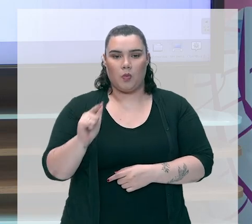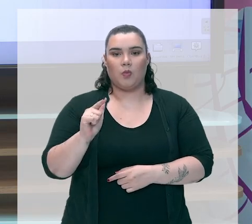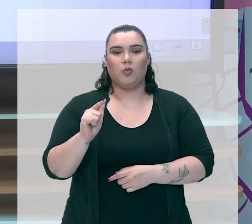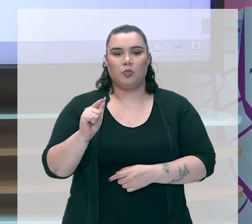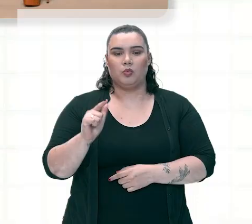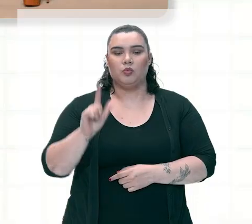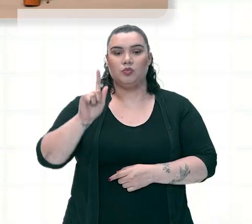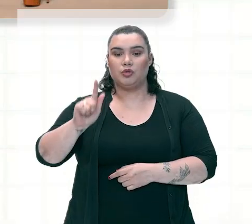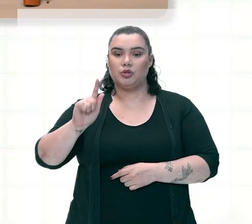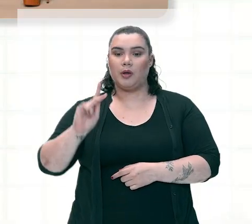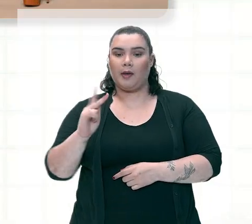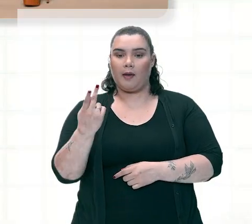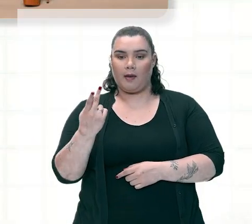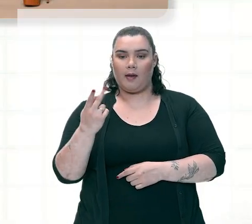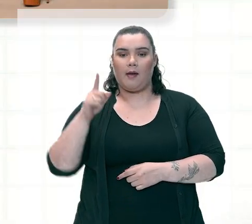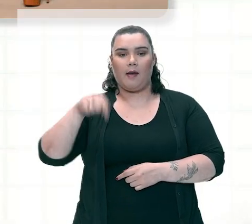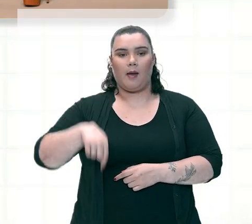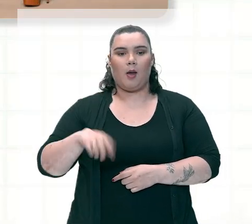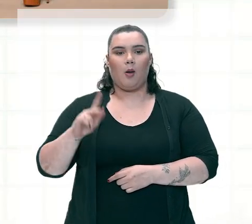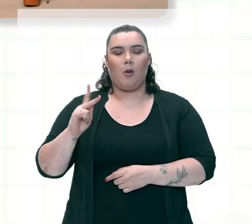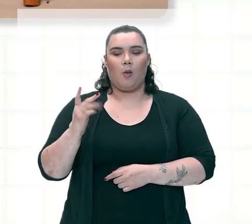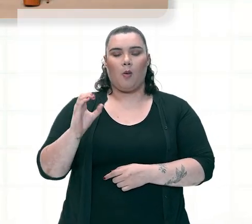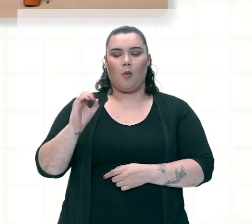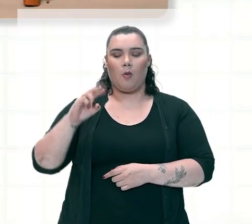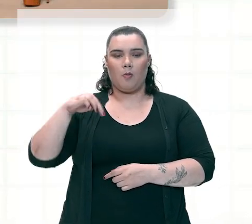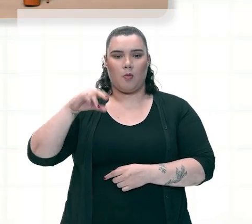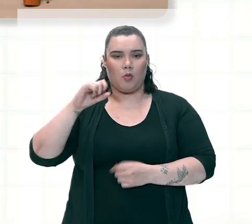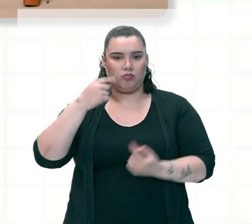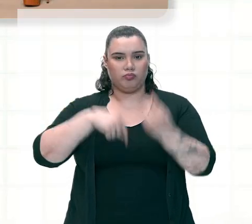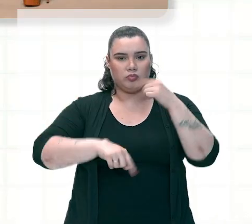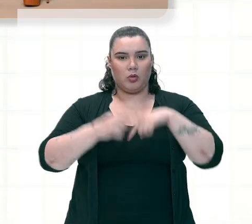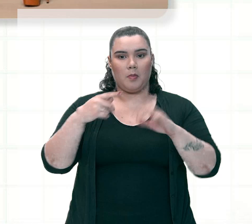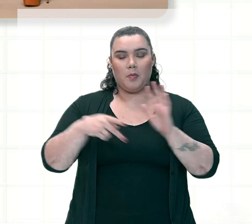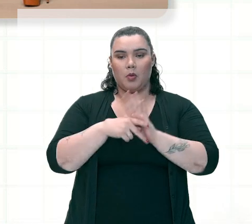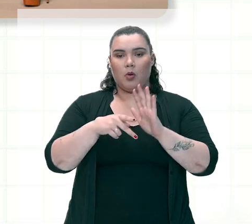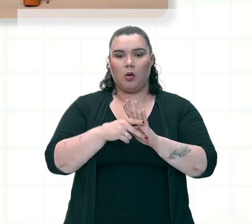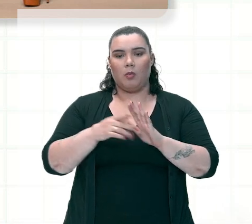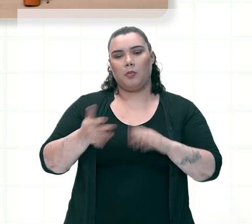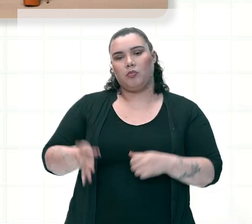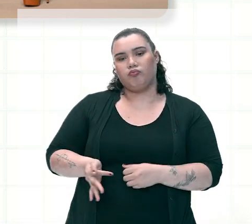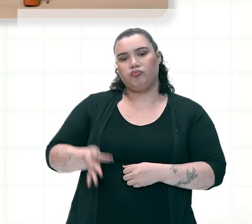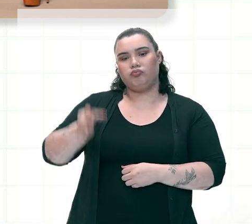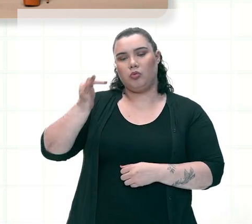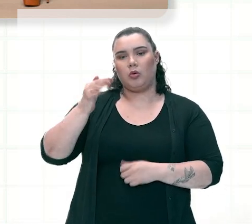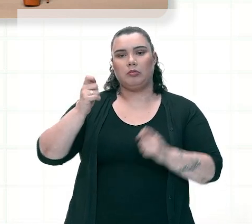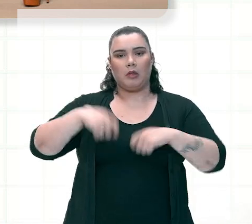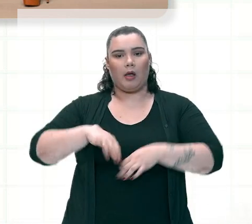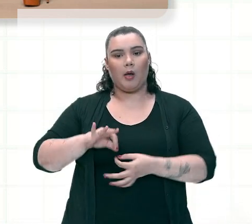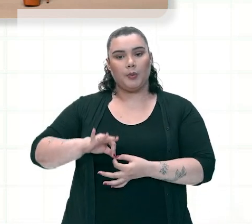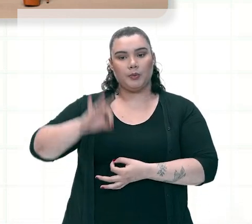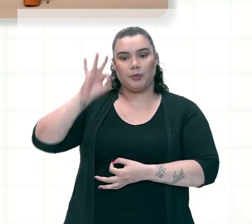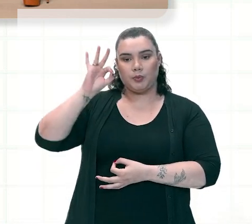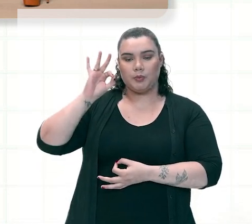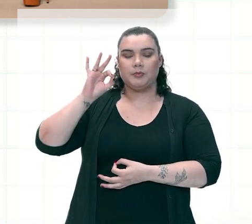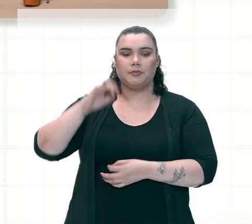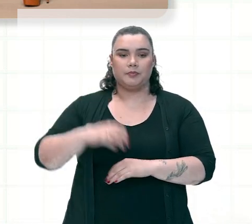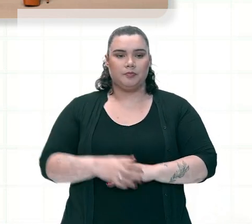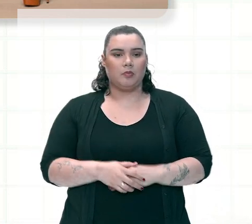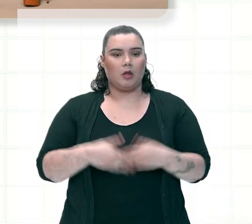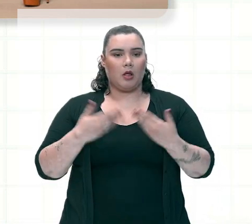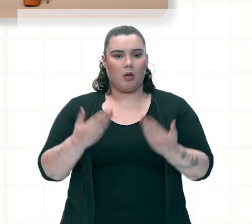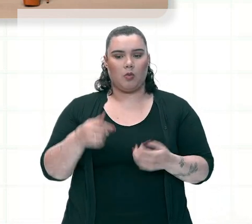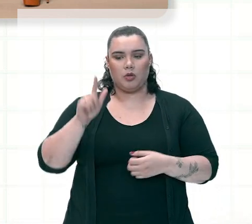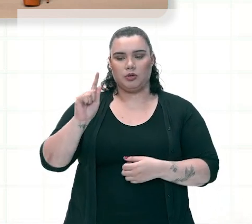do crescimento. Observa aí com a gente na imagem. Esse hormônio ele é produzido pela hipófise e